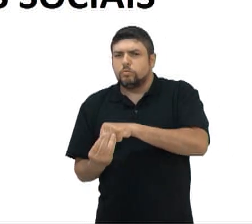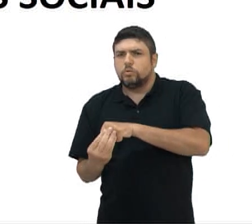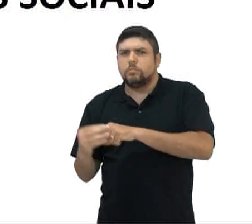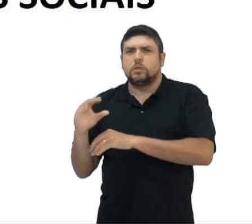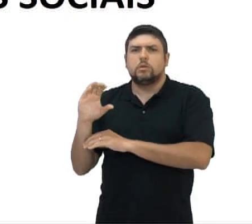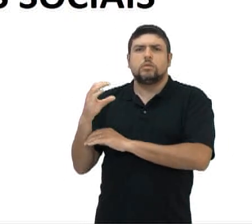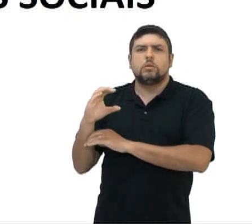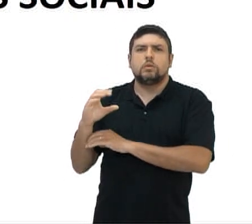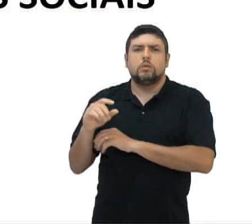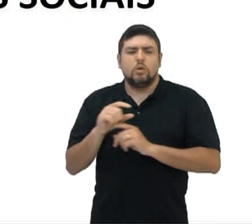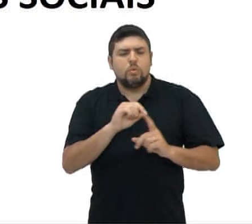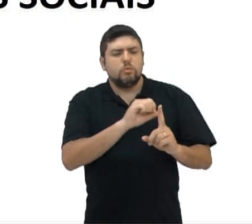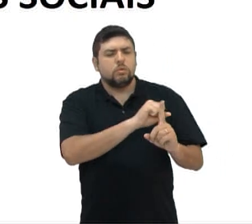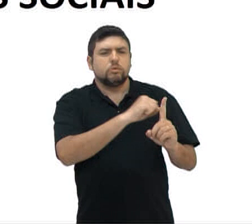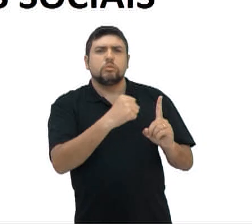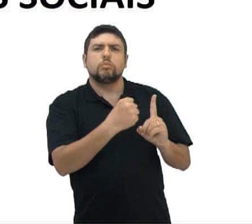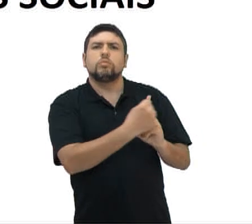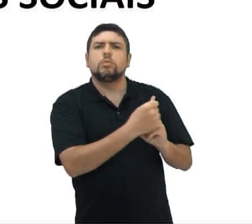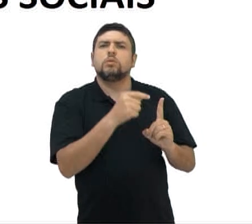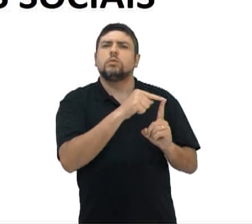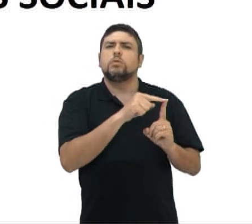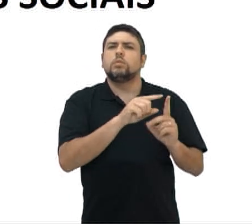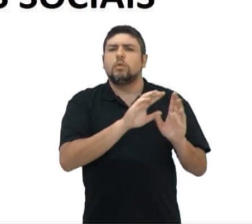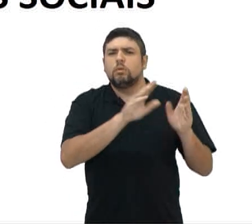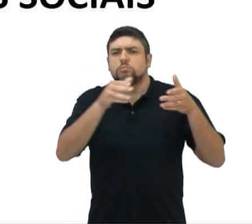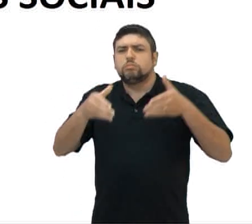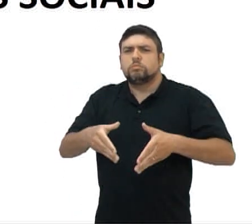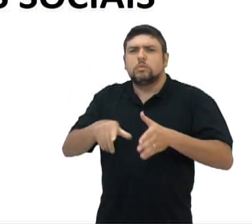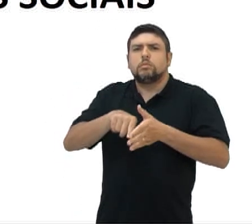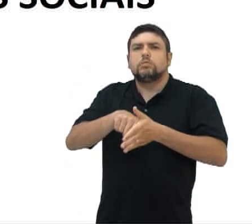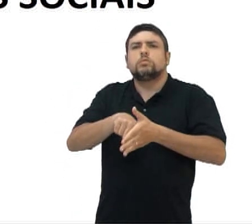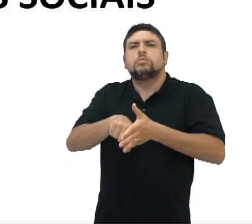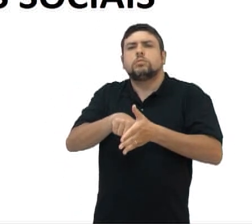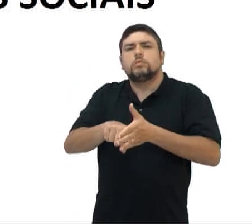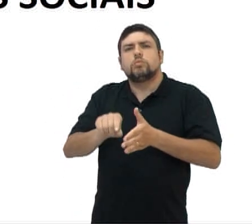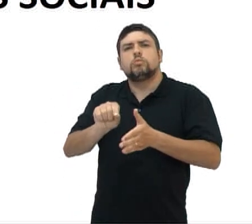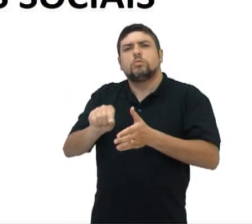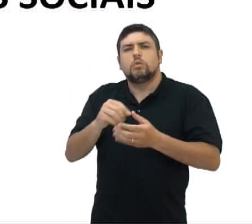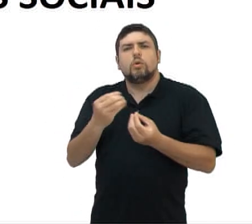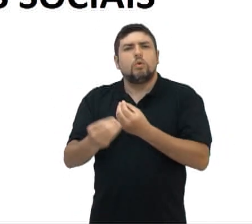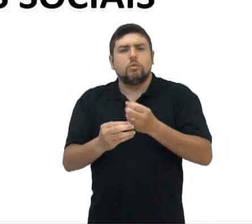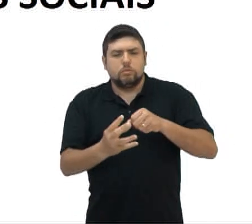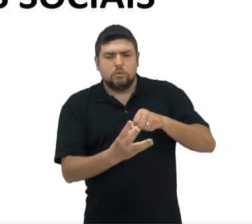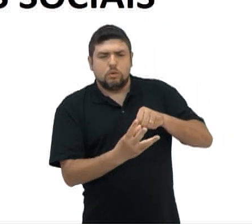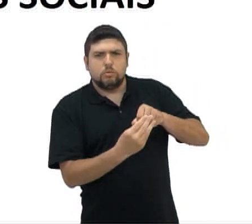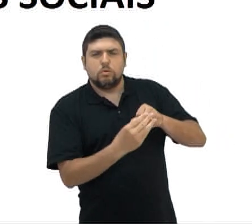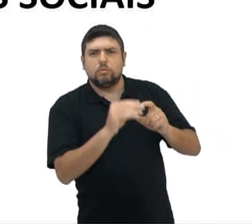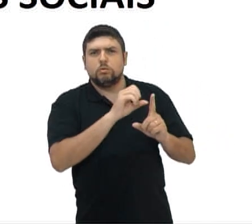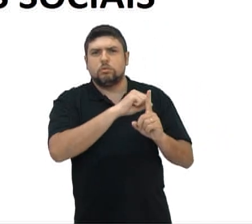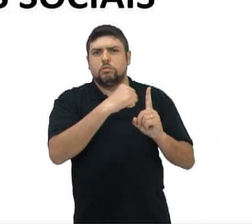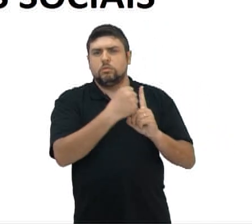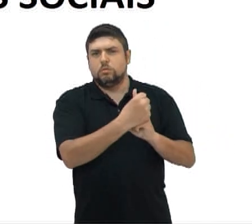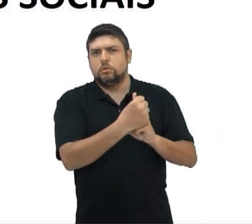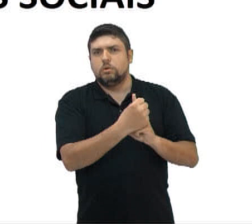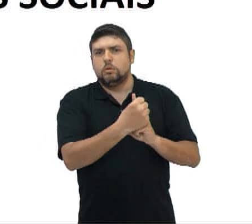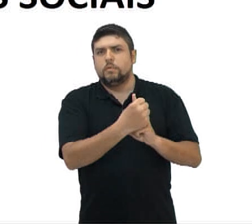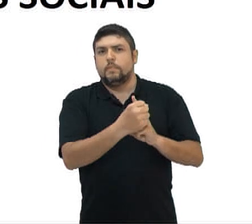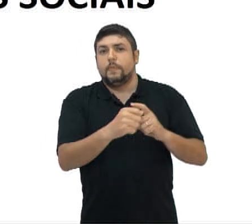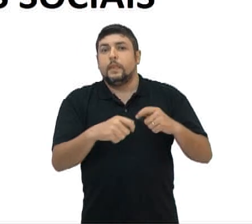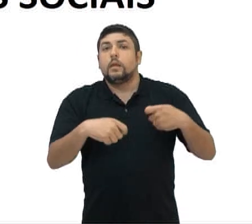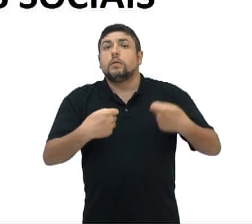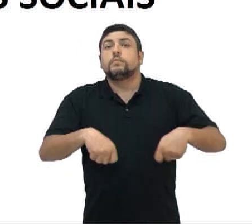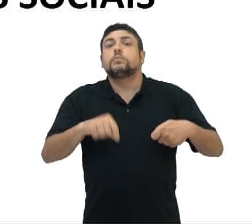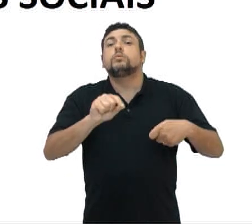sociologia estudava e para chegar no conhecimento sociológico a gente precisa de uma coisa muito importante que é a